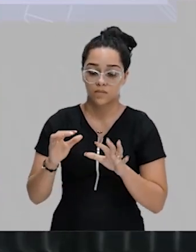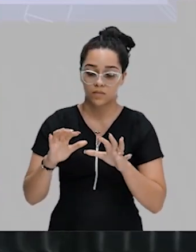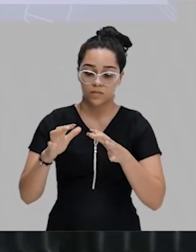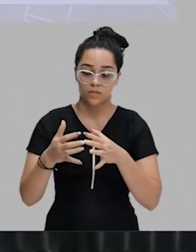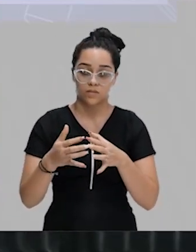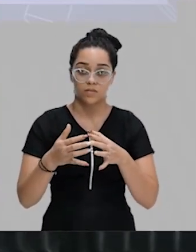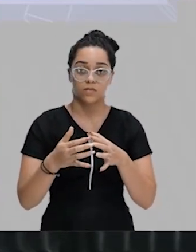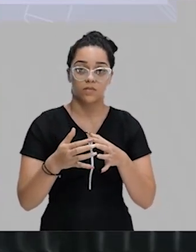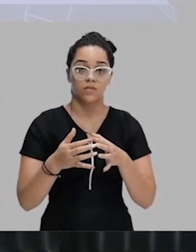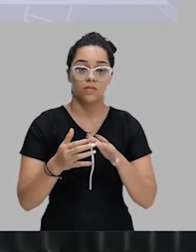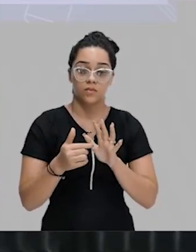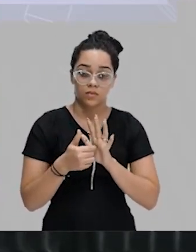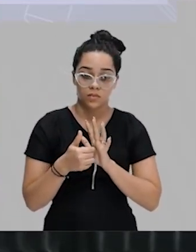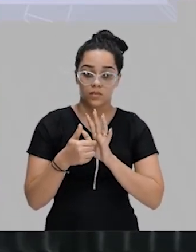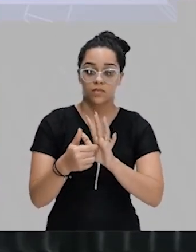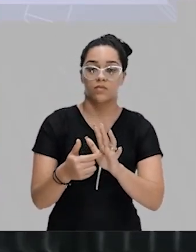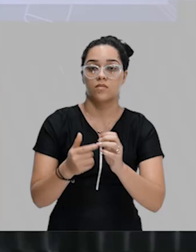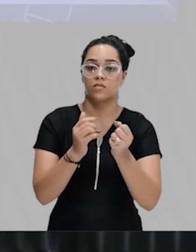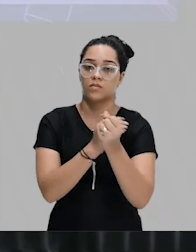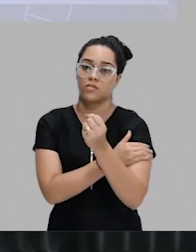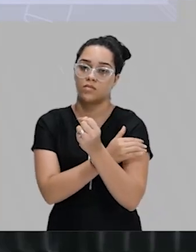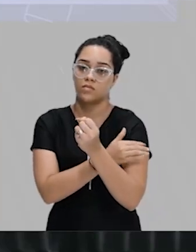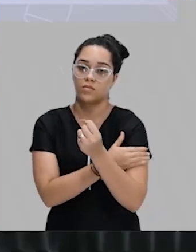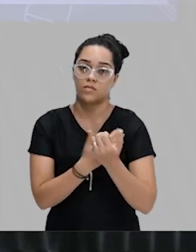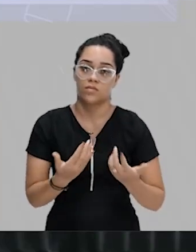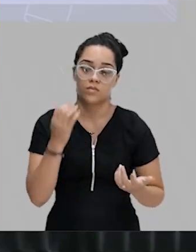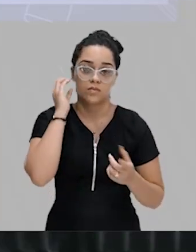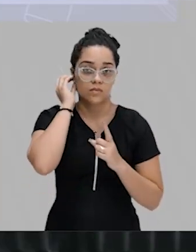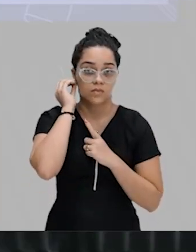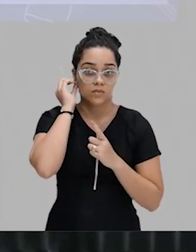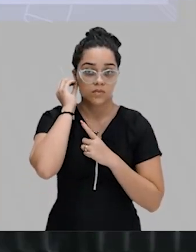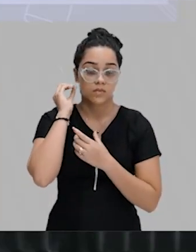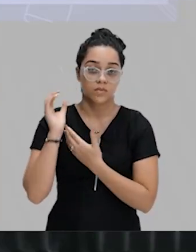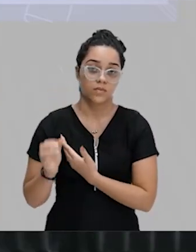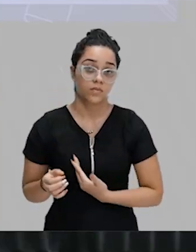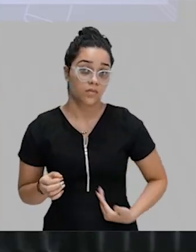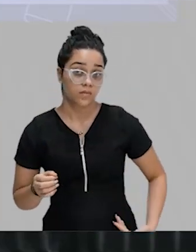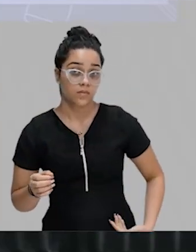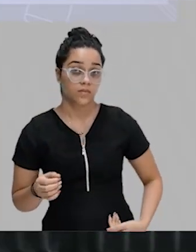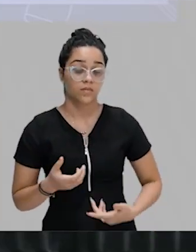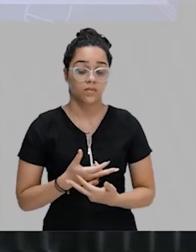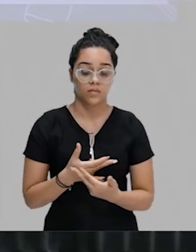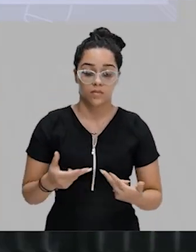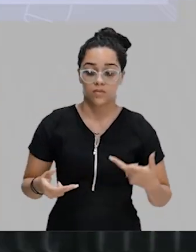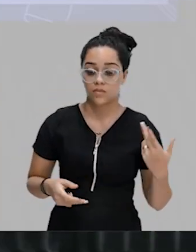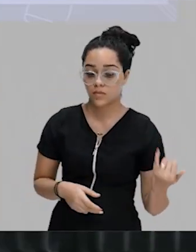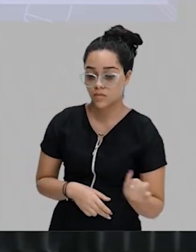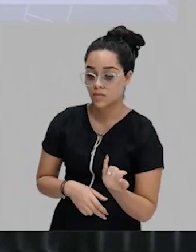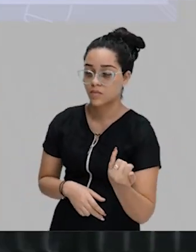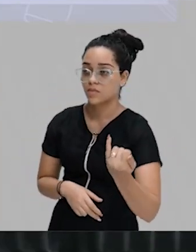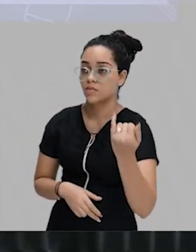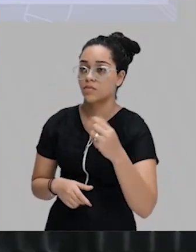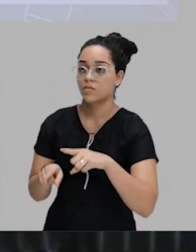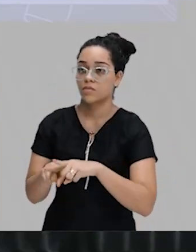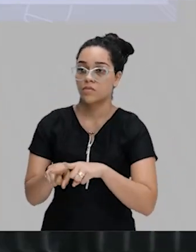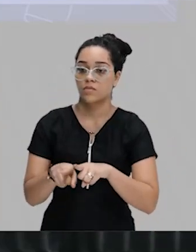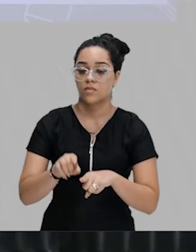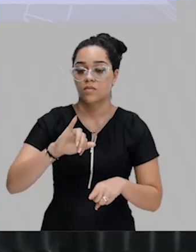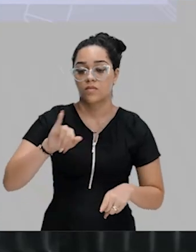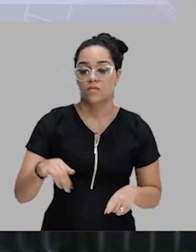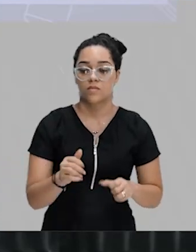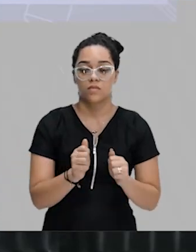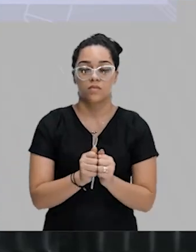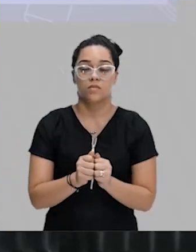dominante. Ele iria garantir para ela, através do Estado, seus privilégios e a manutenção dela como